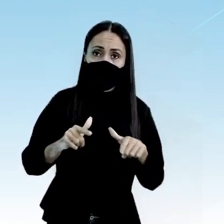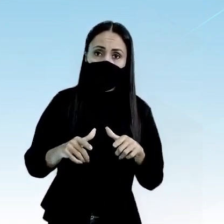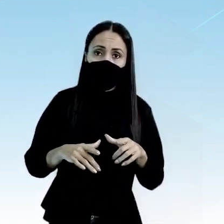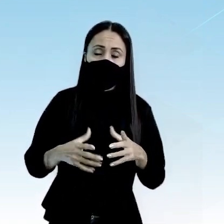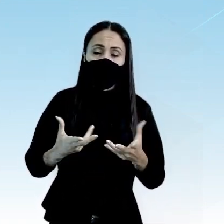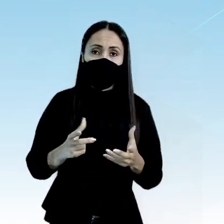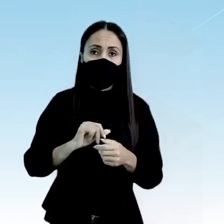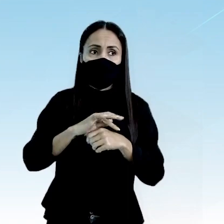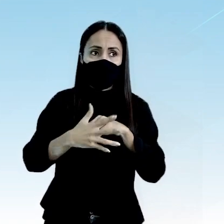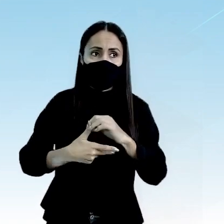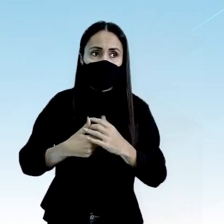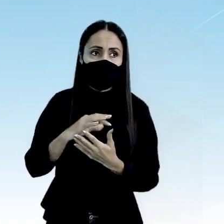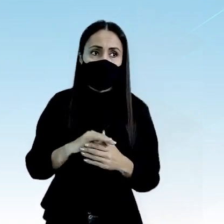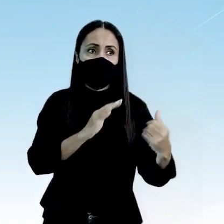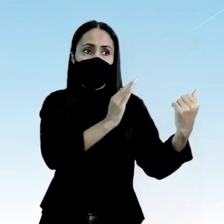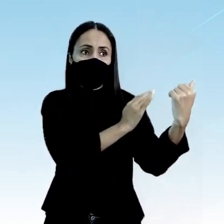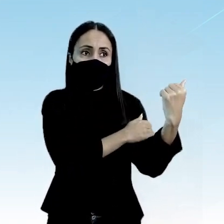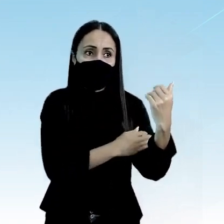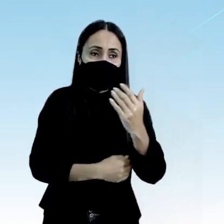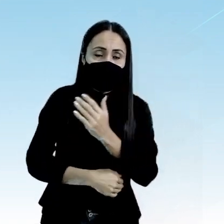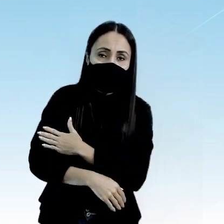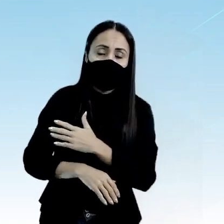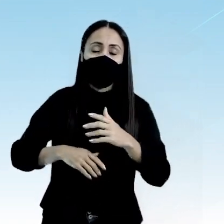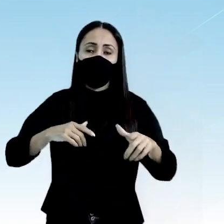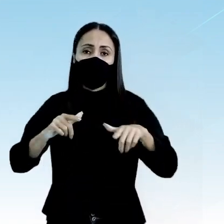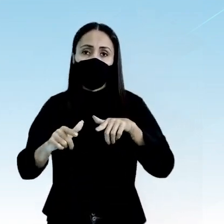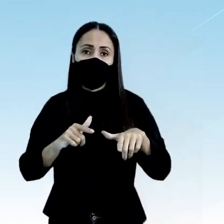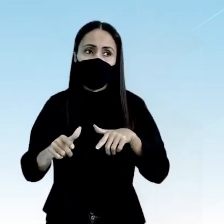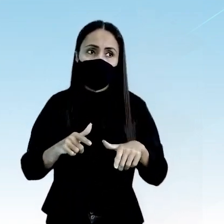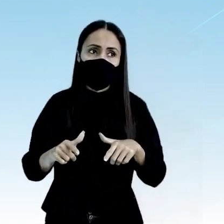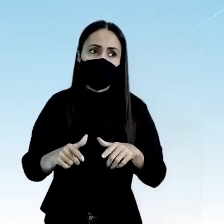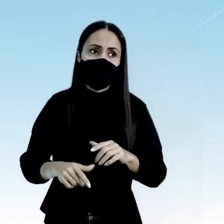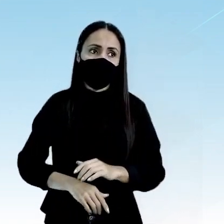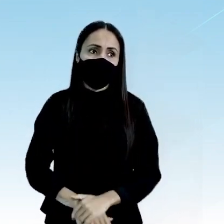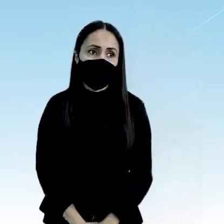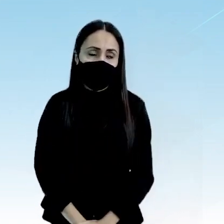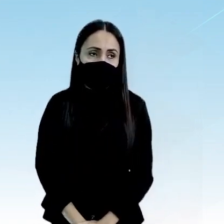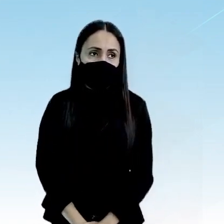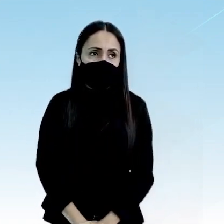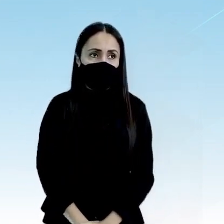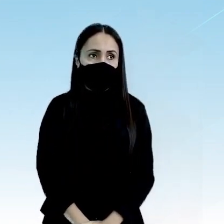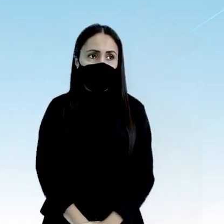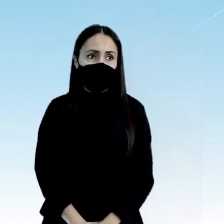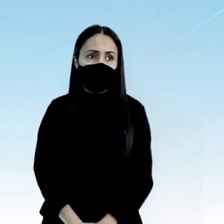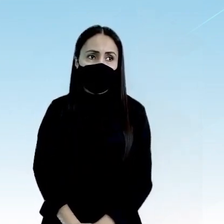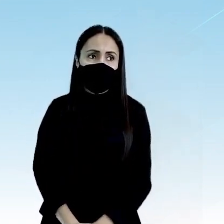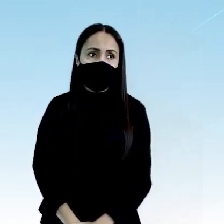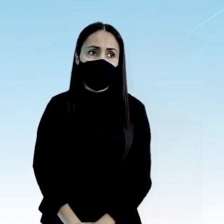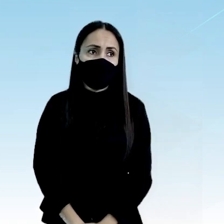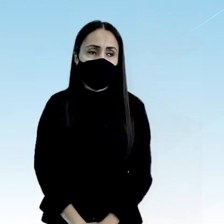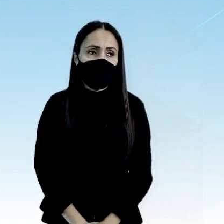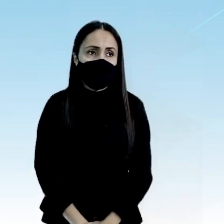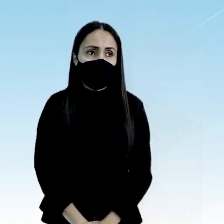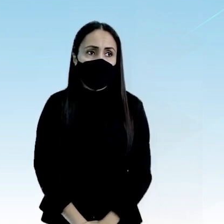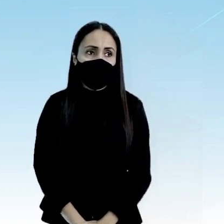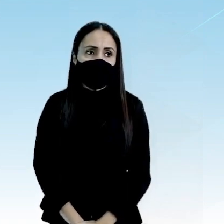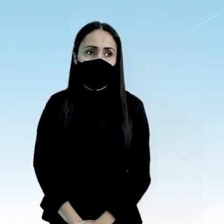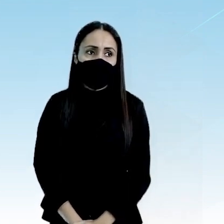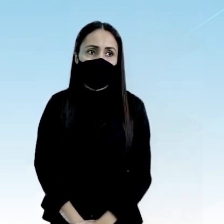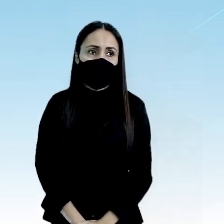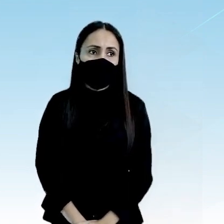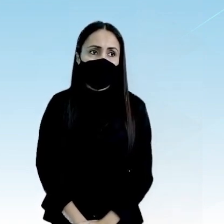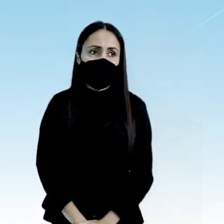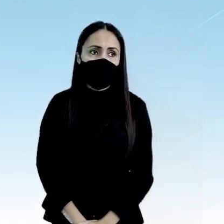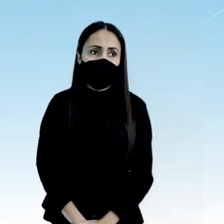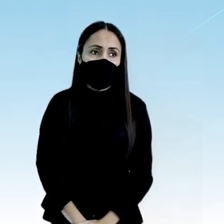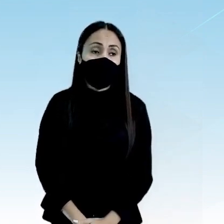artesanal, braçal, pelo trabalho da máquina, né? Então, na realidade, a máquina agora vai substituir. Então, vejam